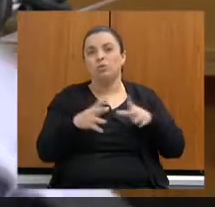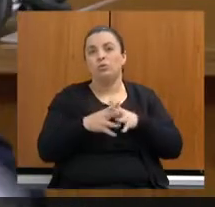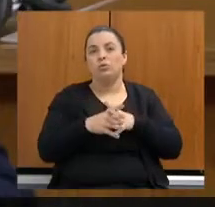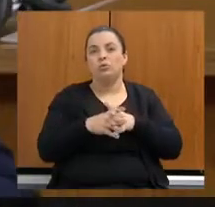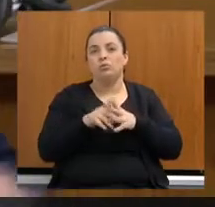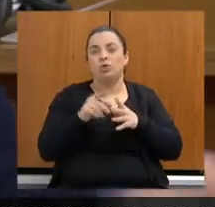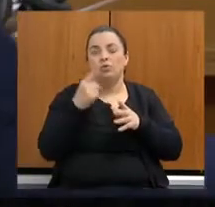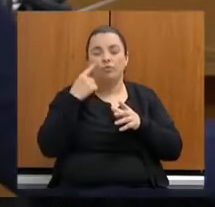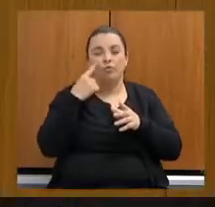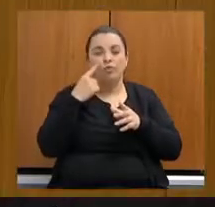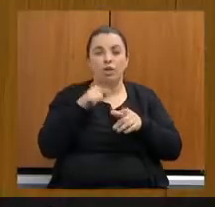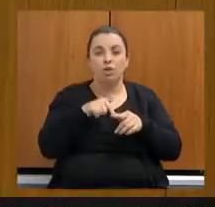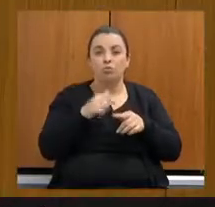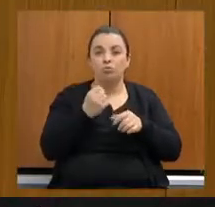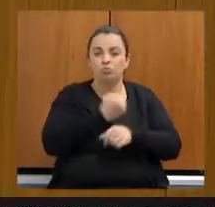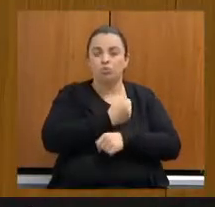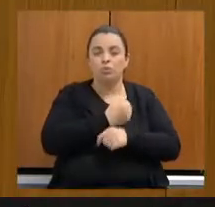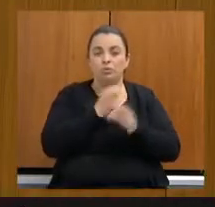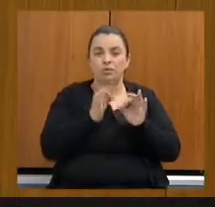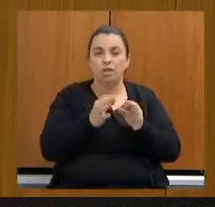apresentei aqui